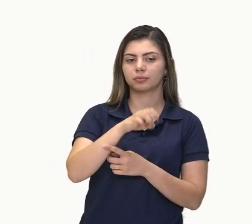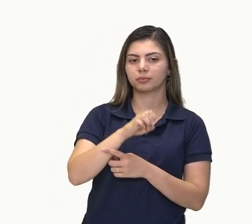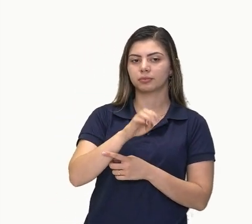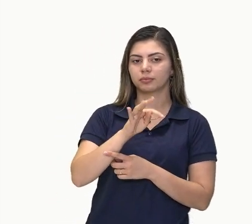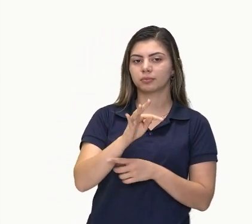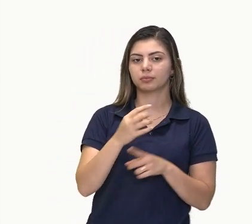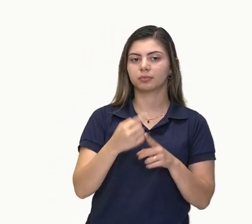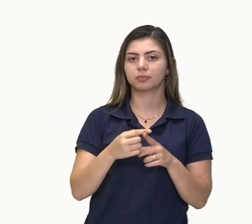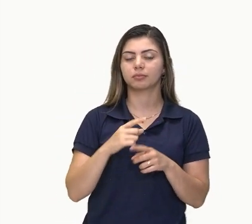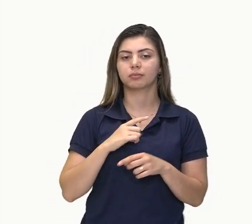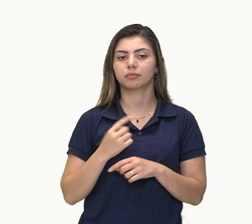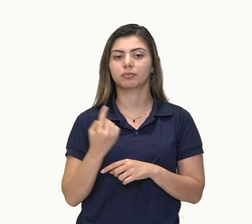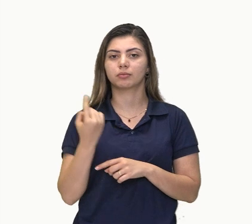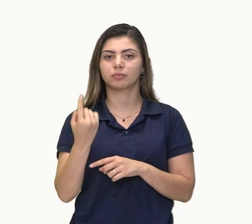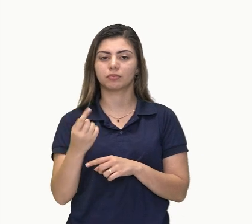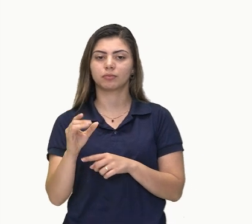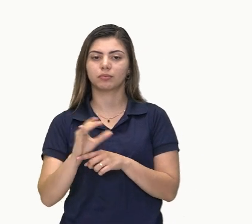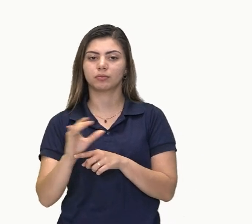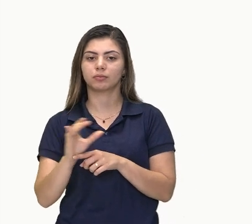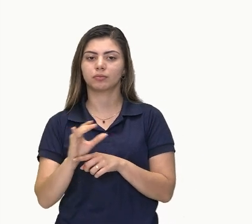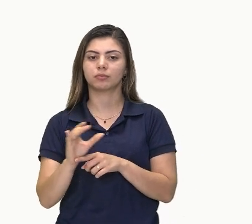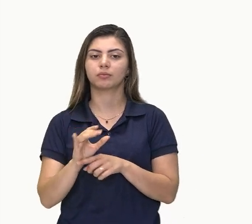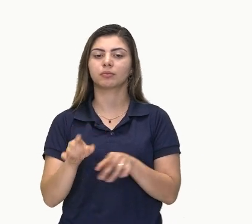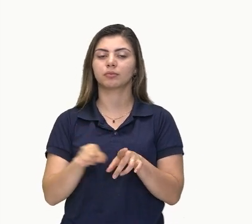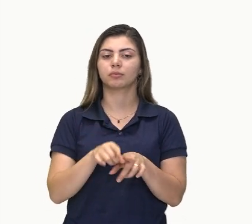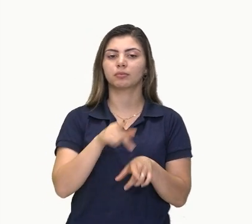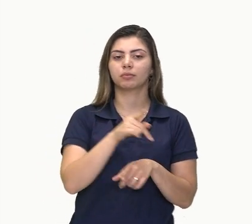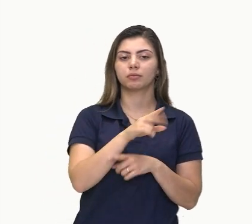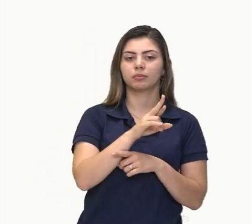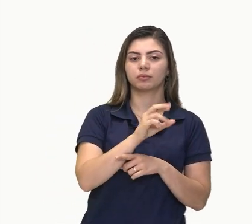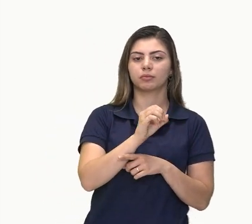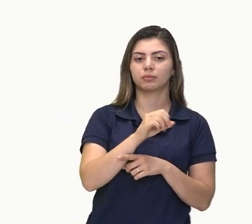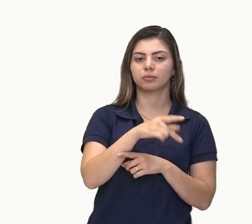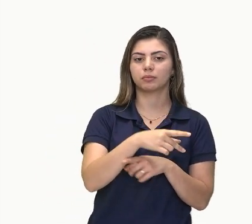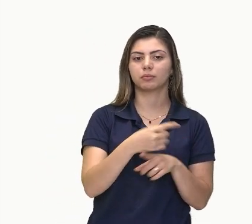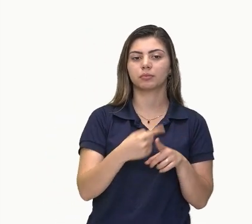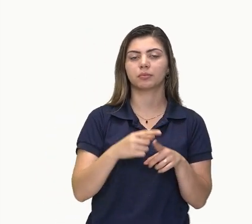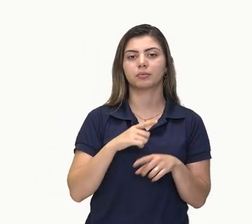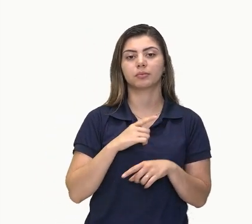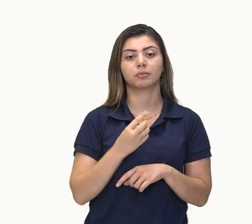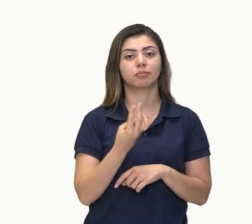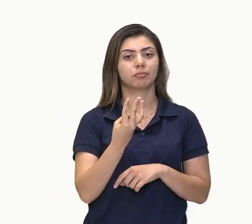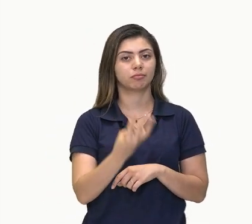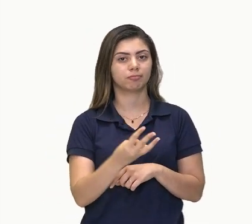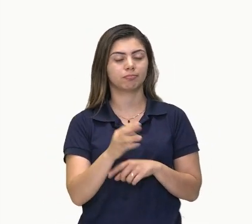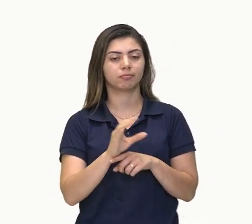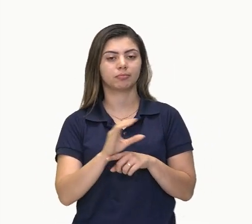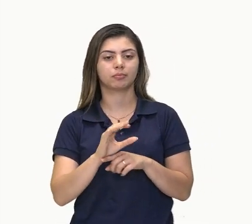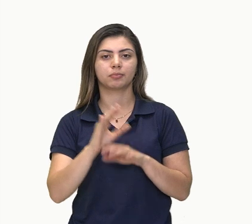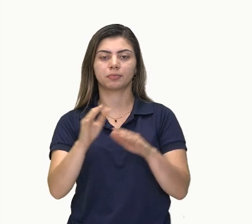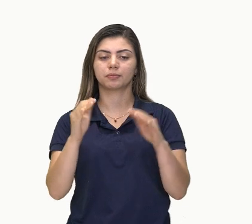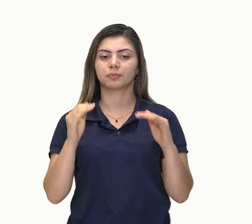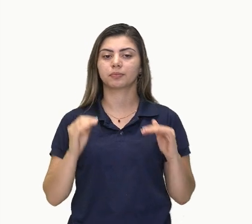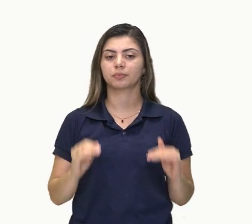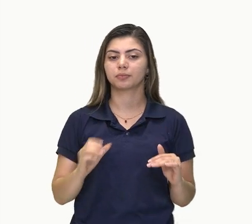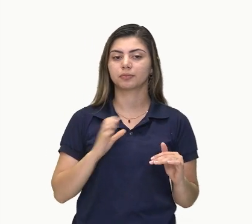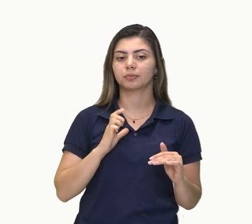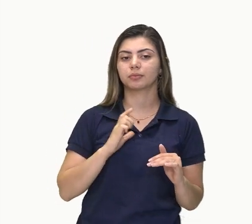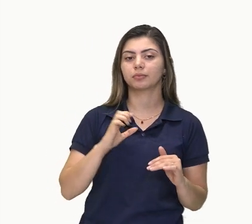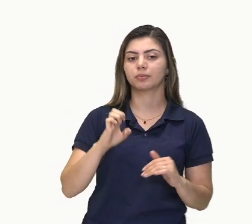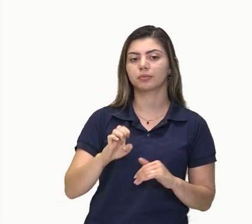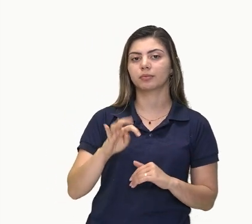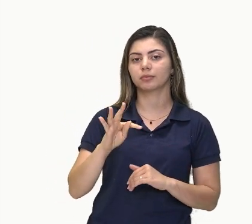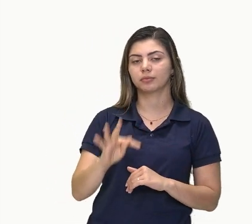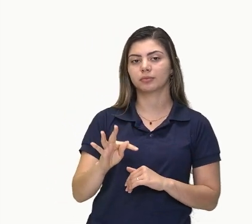para um lado, e prop para o outro lado, que são 3 carbonos. Nesse exemplo de baixo, eu tenho et, que são